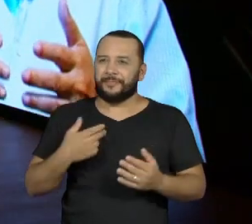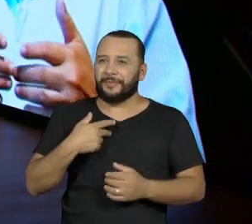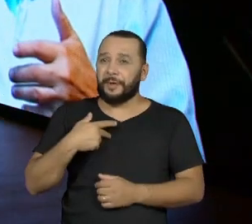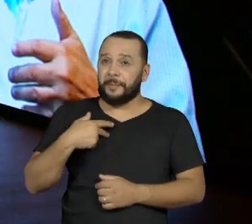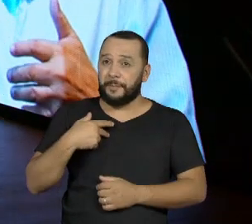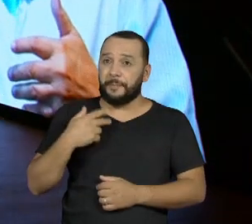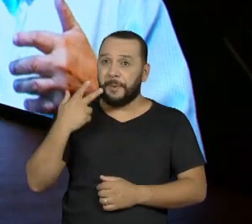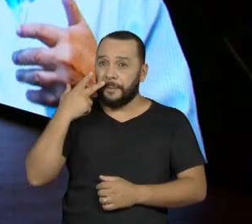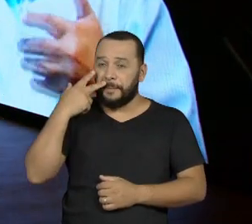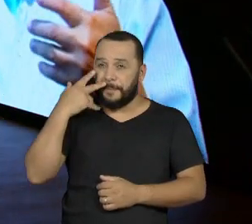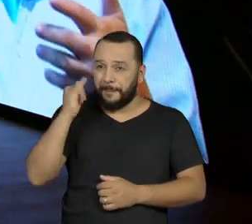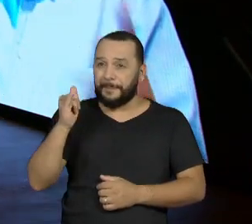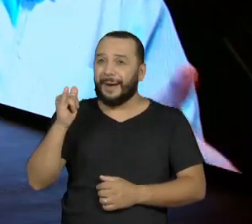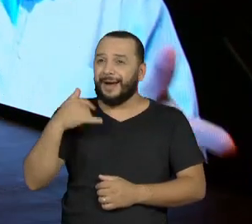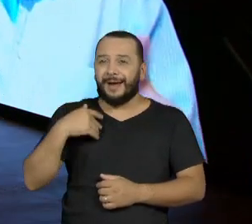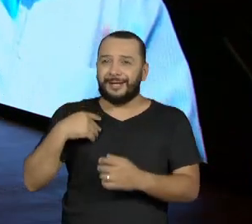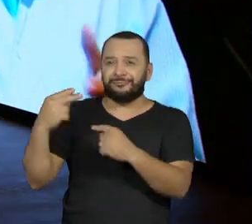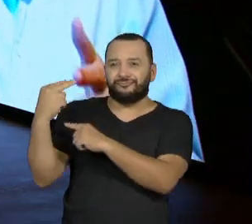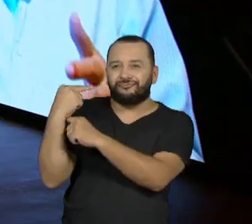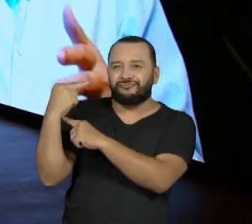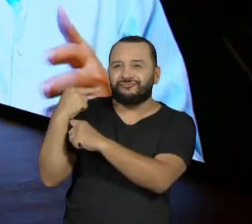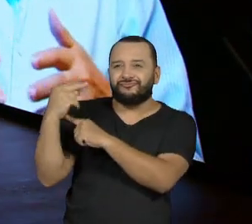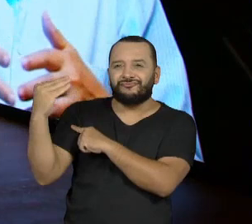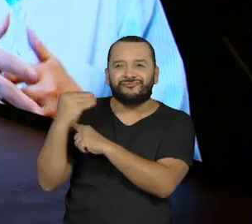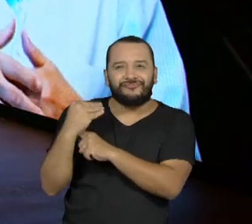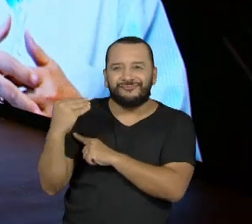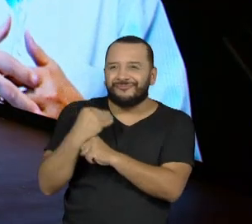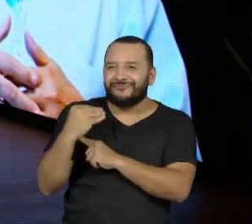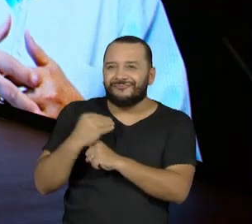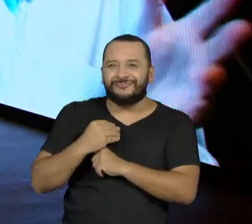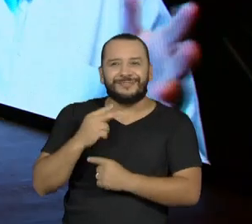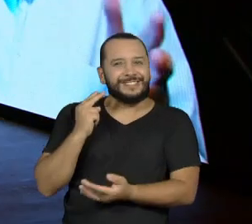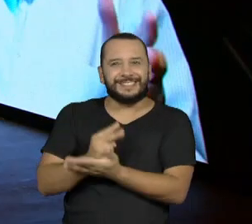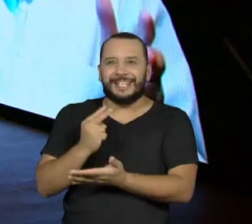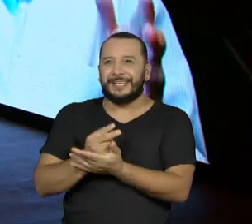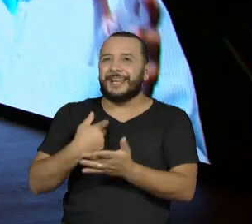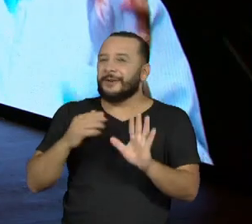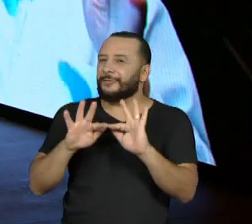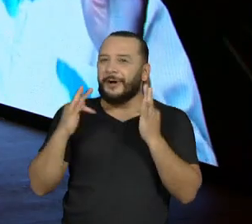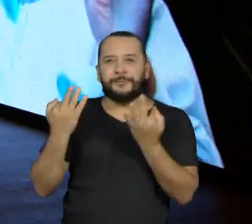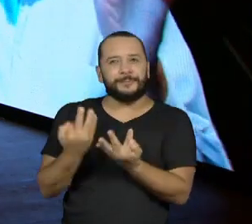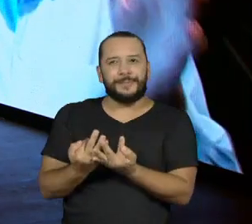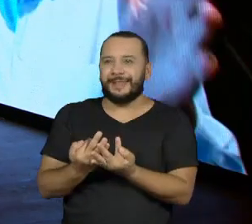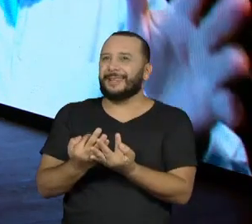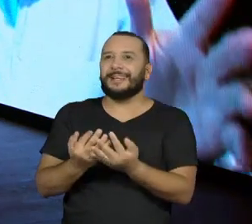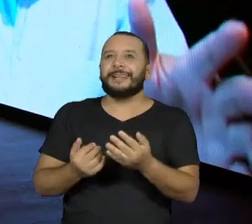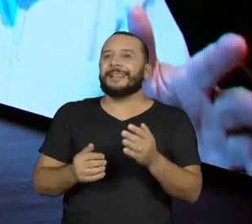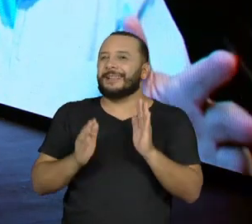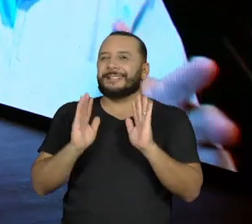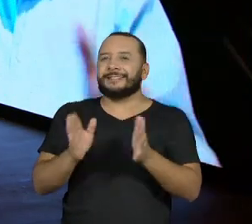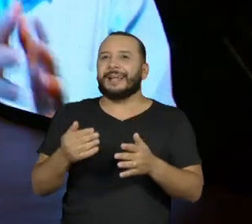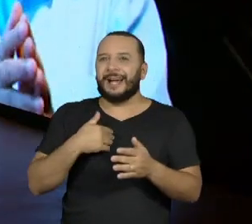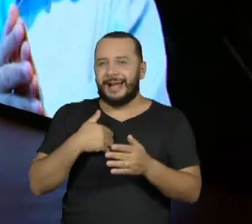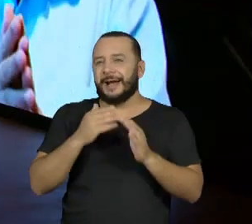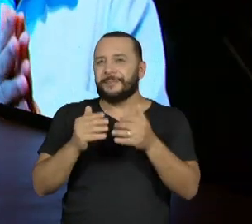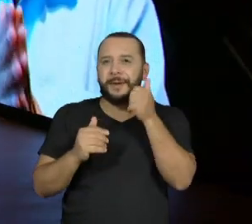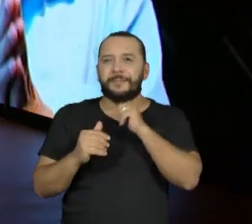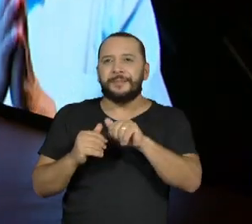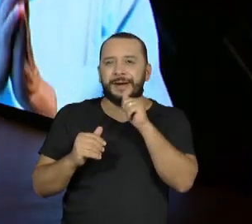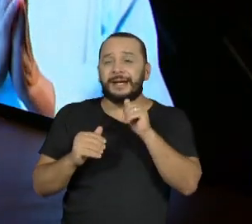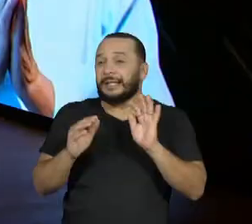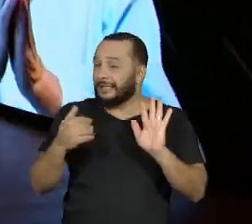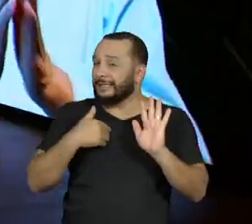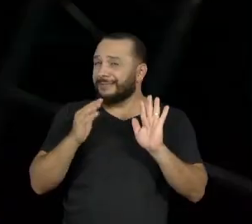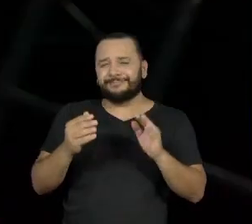Pais carinhosos, atenciosos, família também. Morava numa rua, em Mogi das Cruzes, Rua